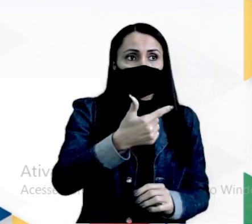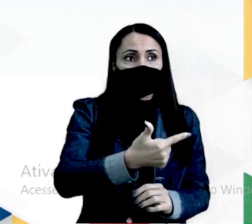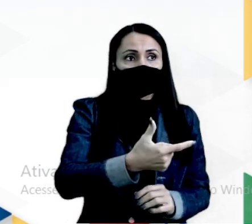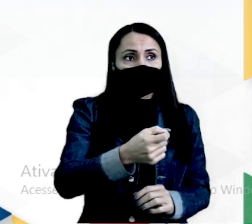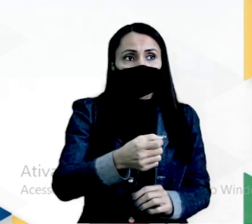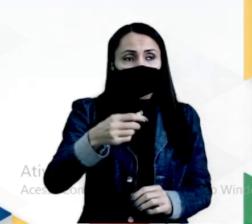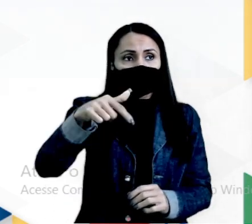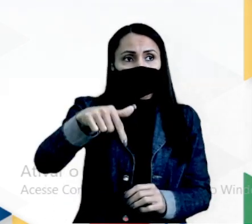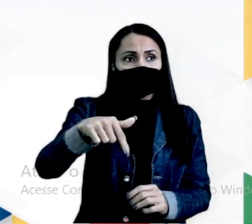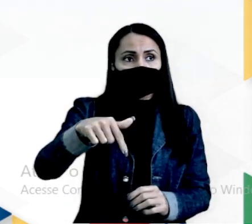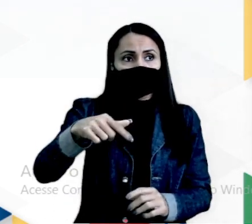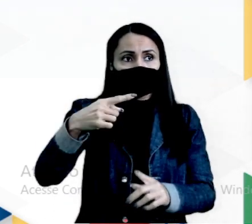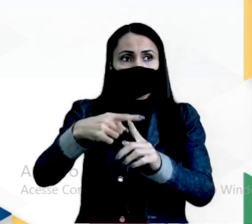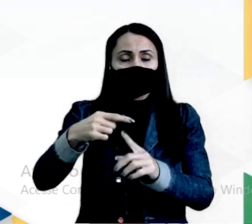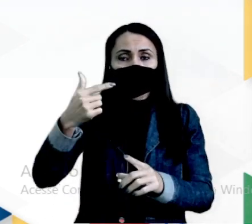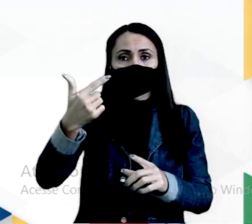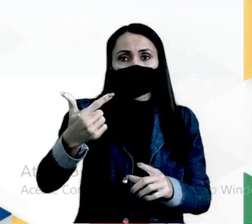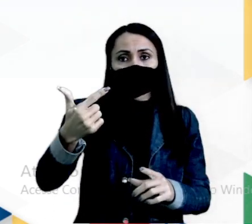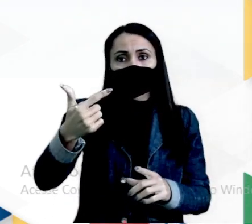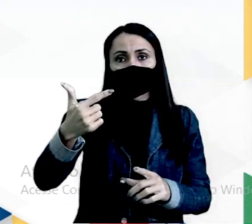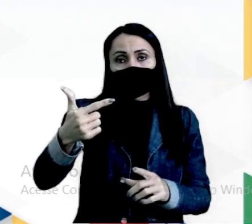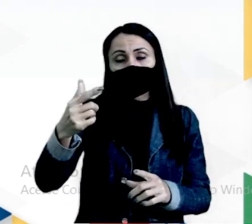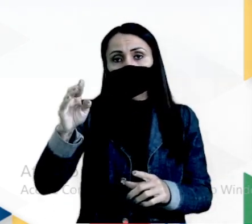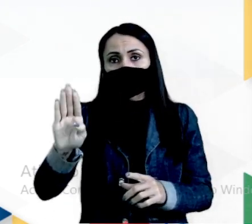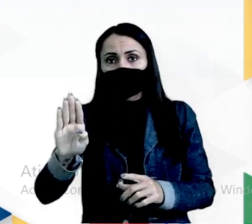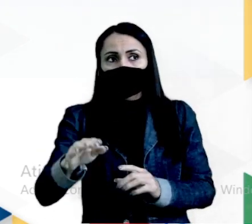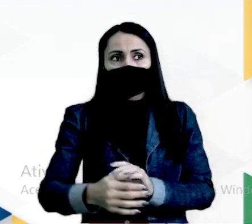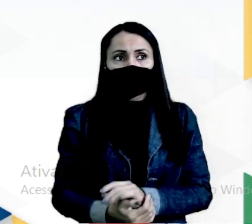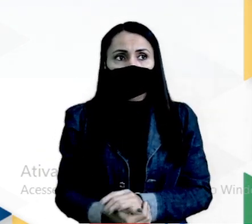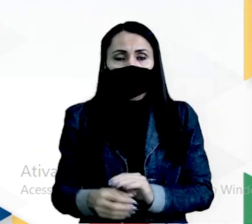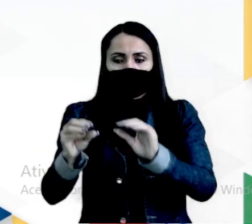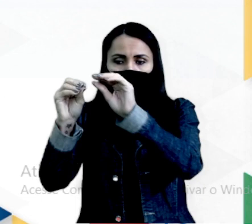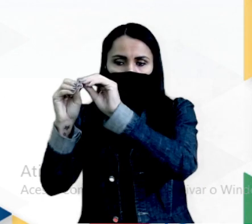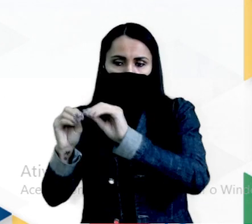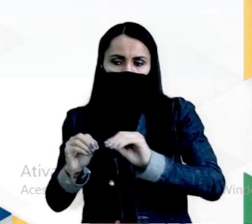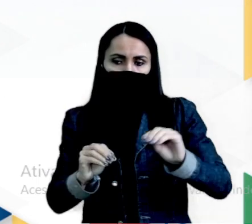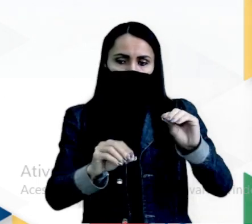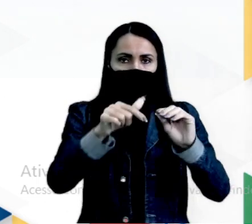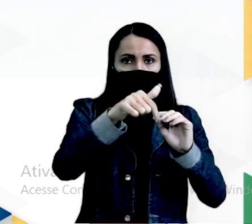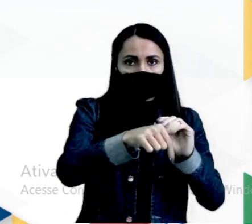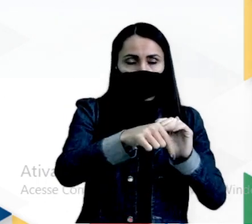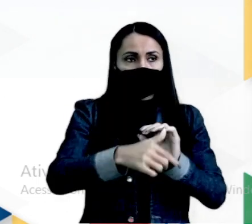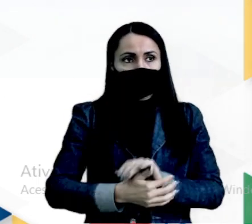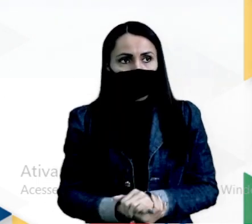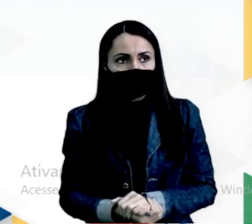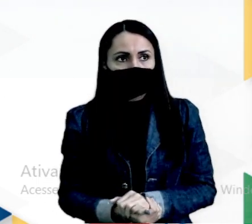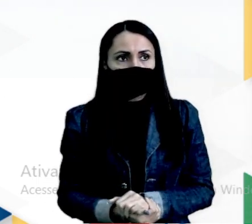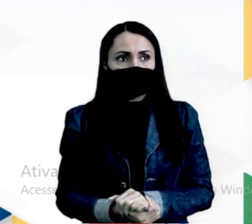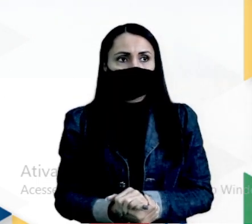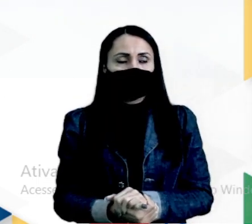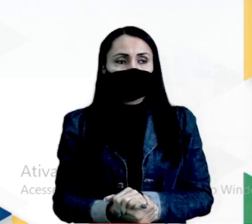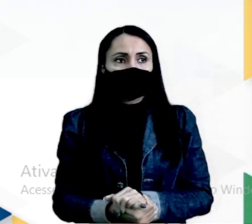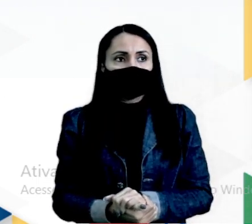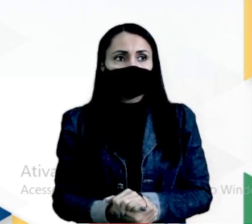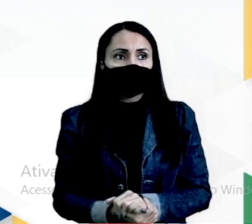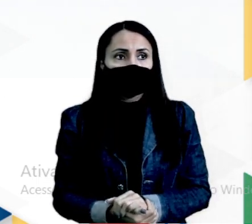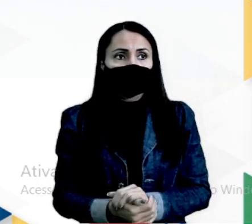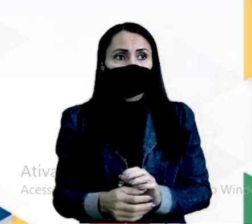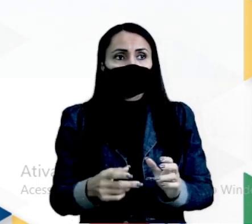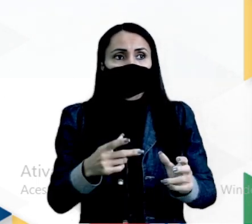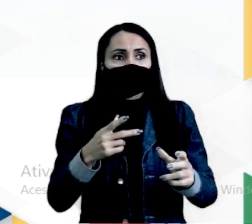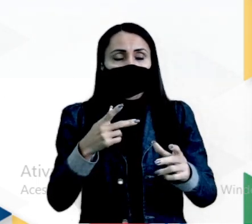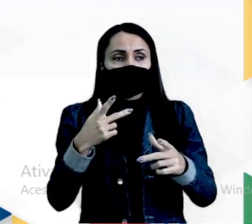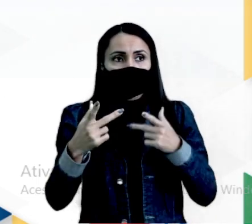2B, certo? Tranquilo? Então, eu vou passar esse 7 para o outro lado, né? Corretamente, se a gente fosse falar de